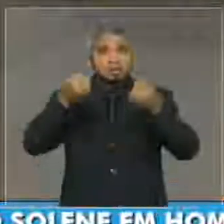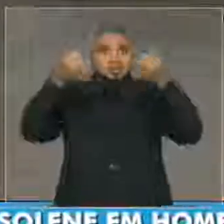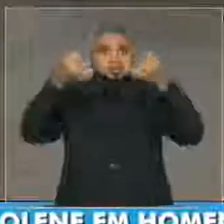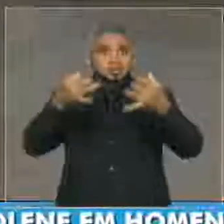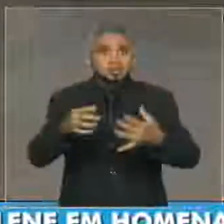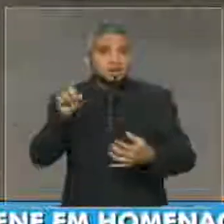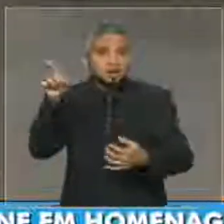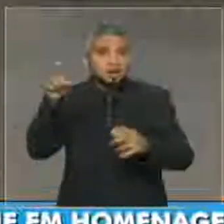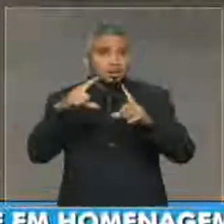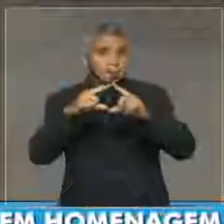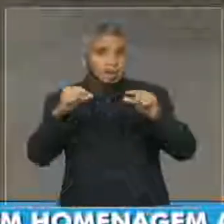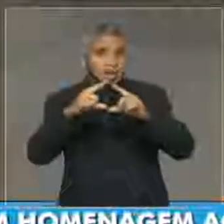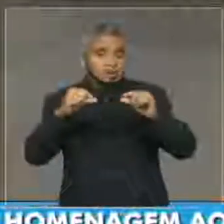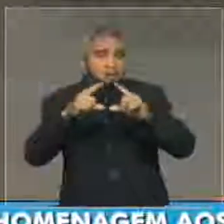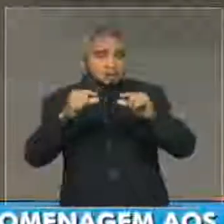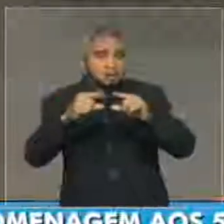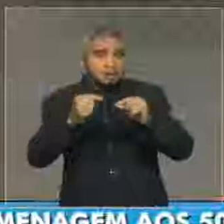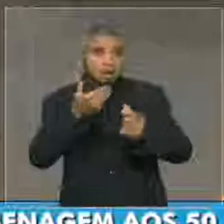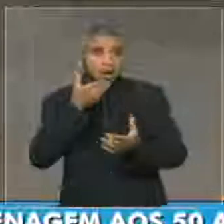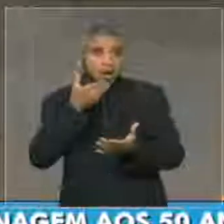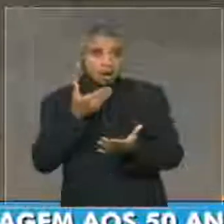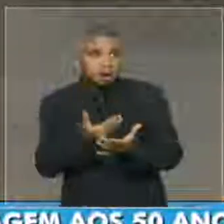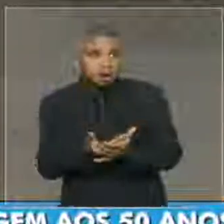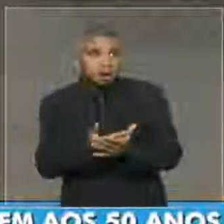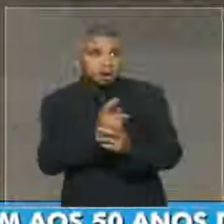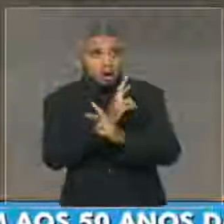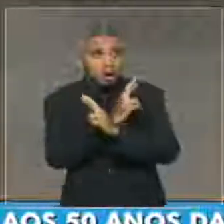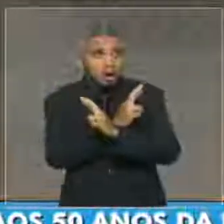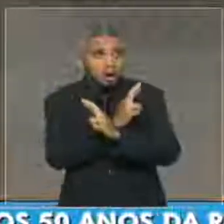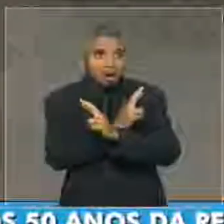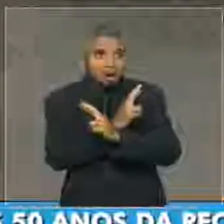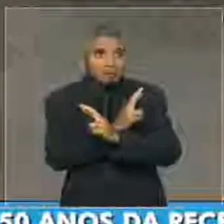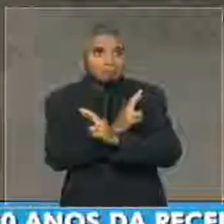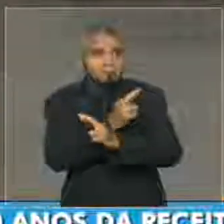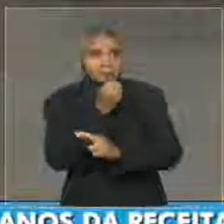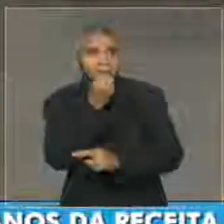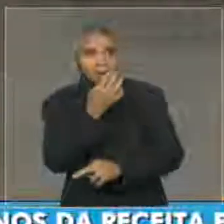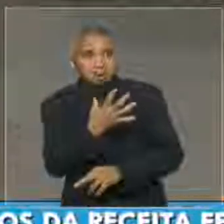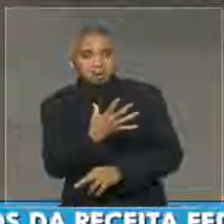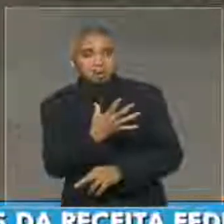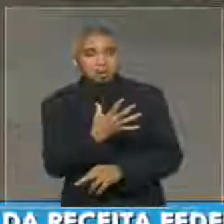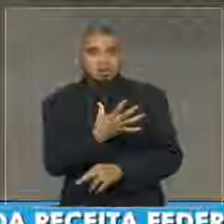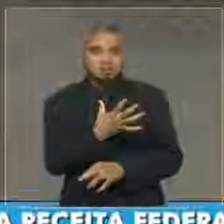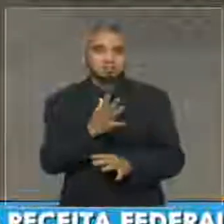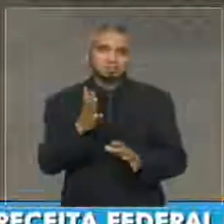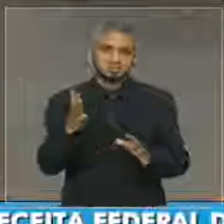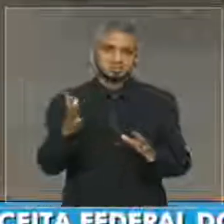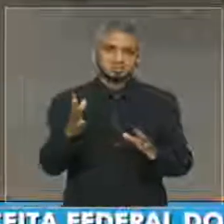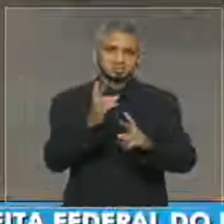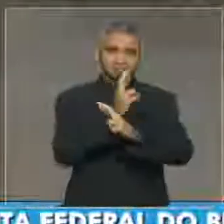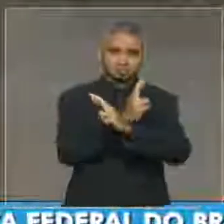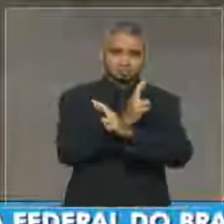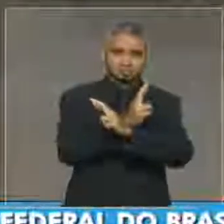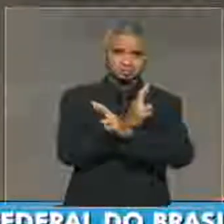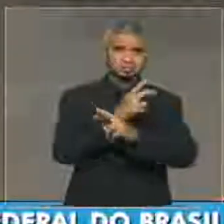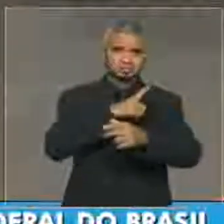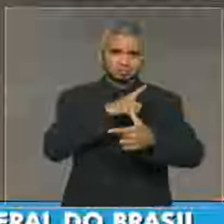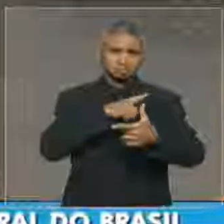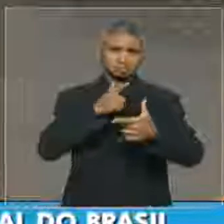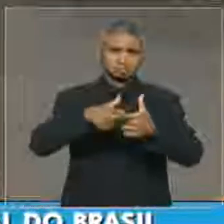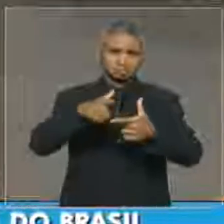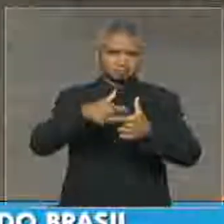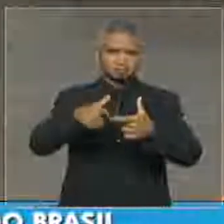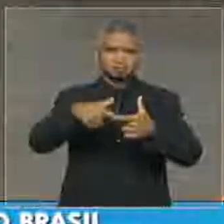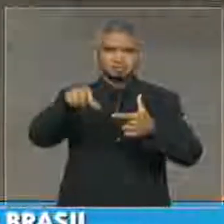Brasília, em uma exposição. É certo que temos problemas. E quem não os tem? Todas